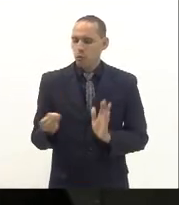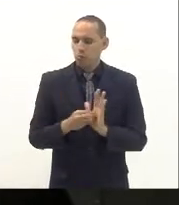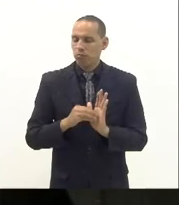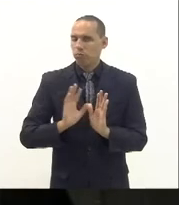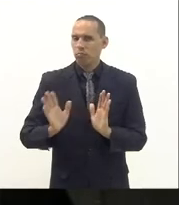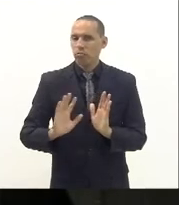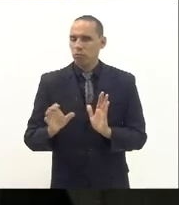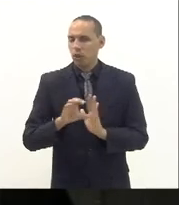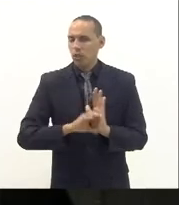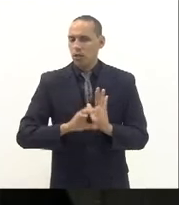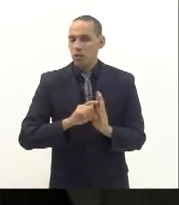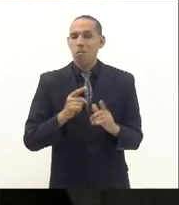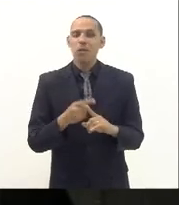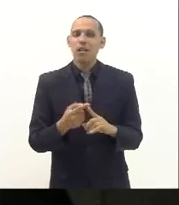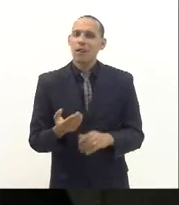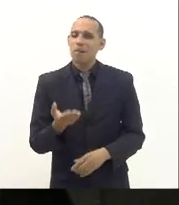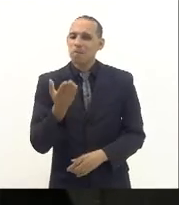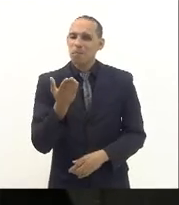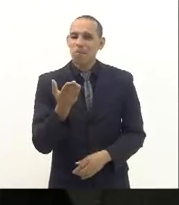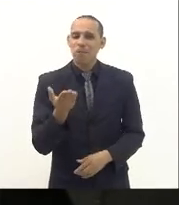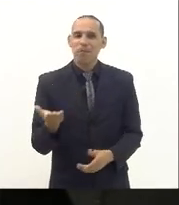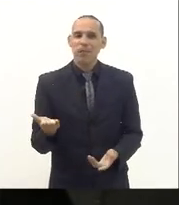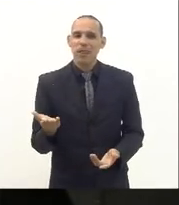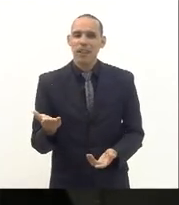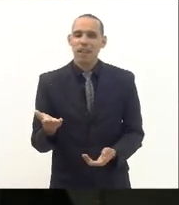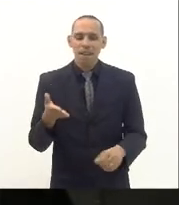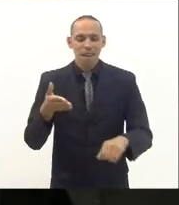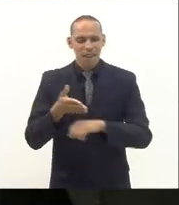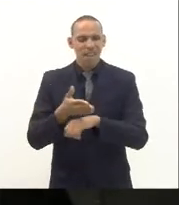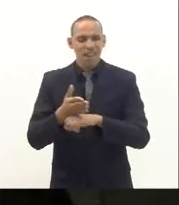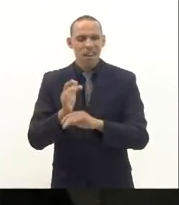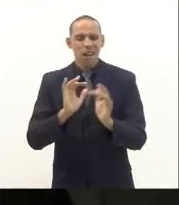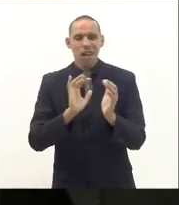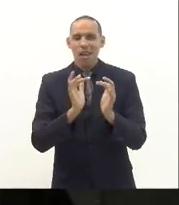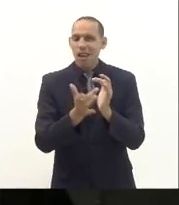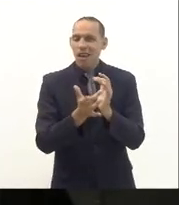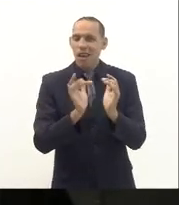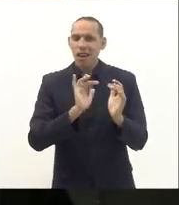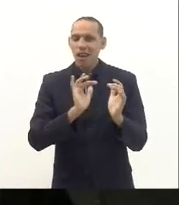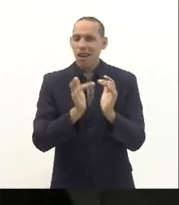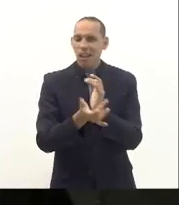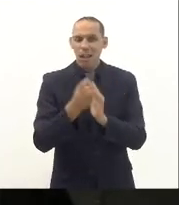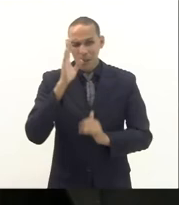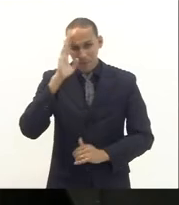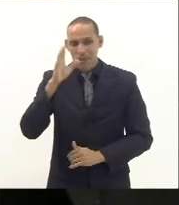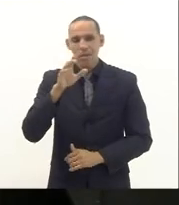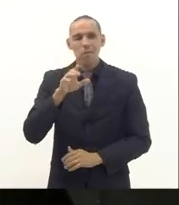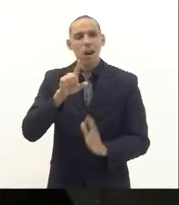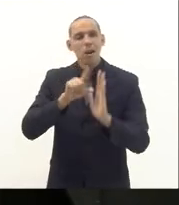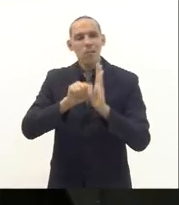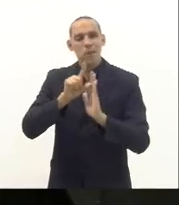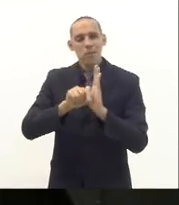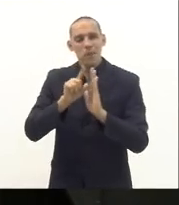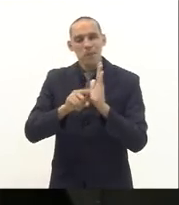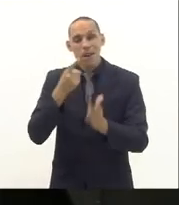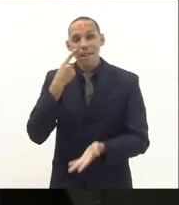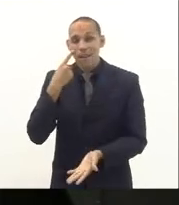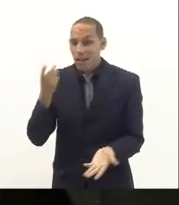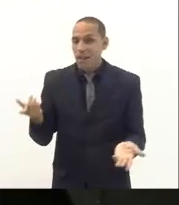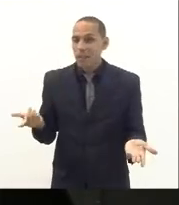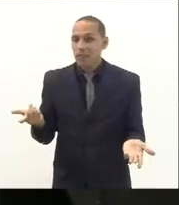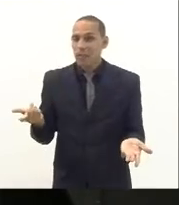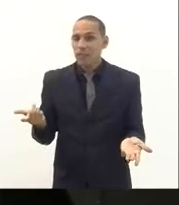é porque se a senhora é hoje entrar nas redes sociais principalmente no Twitter a de